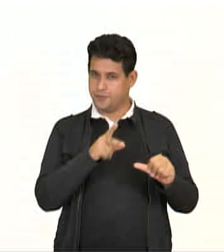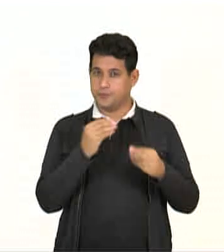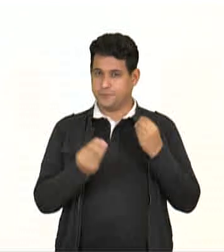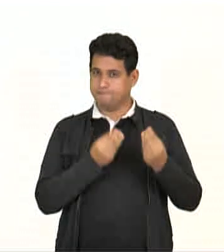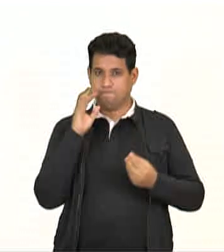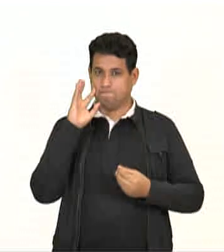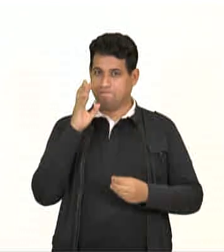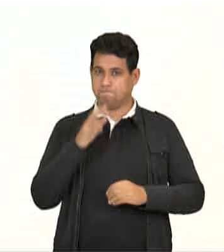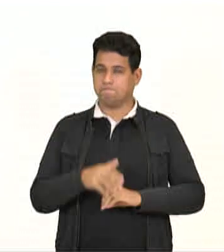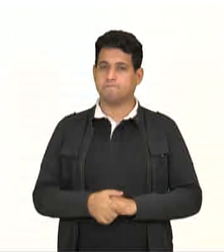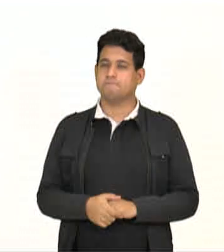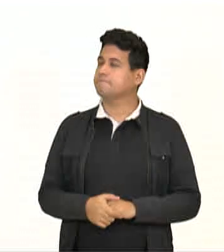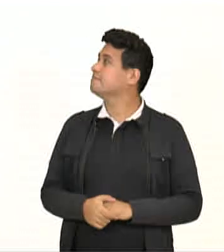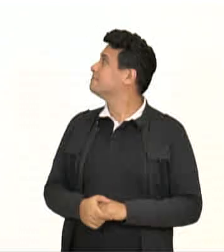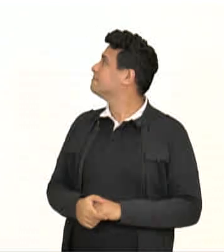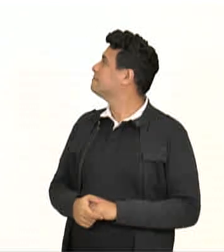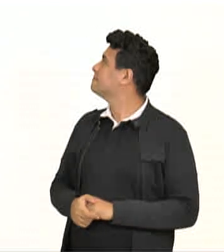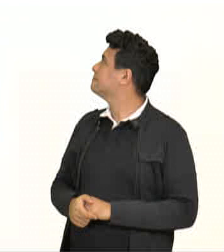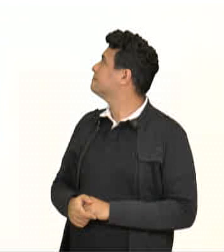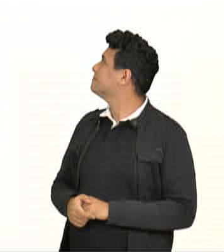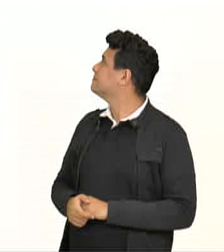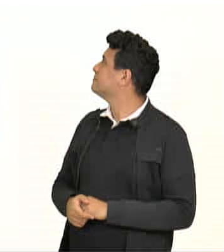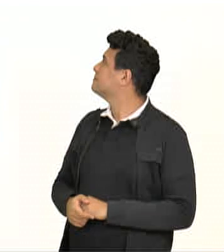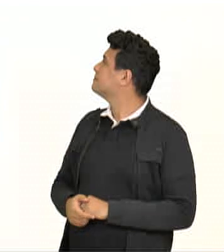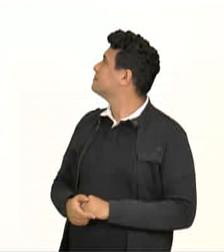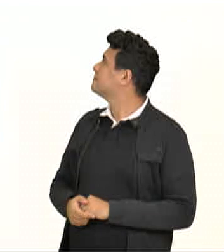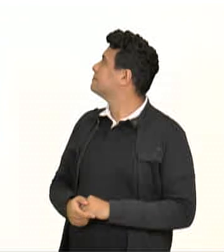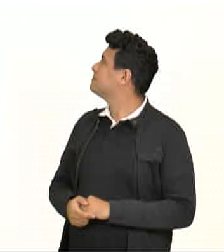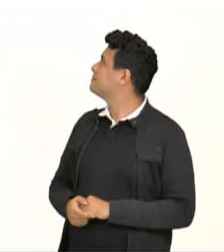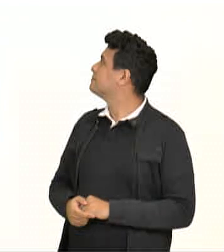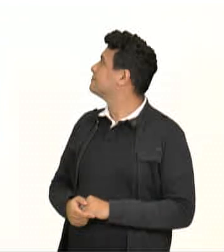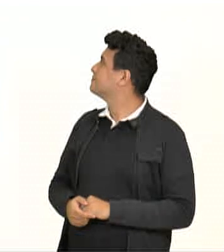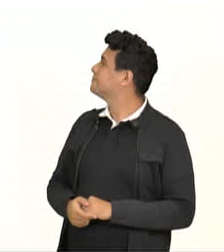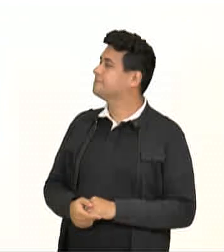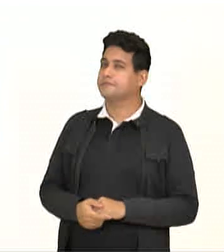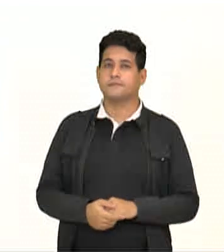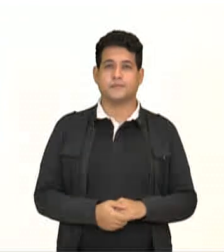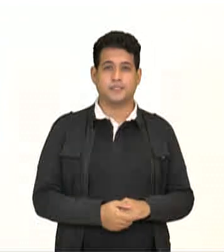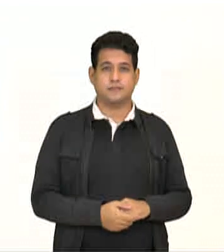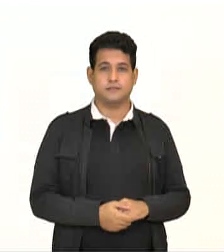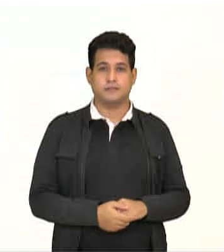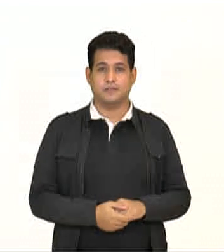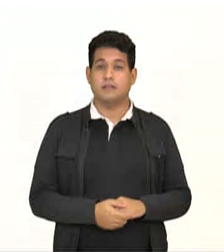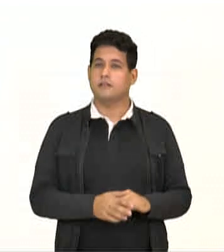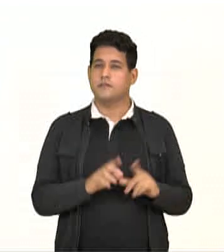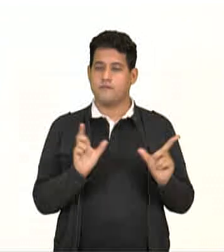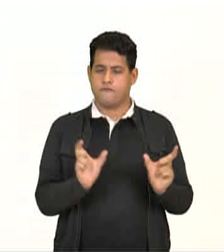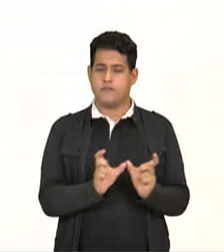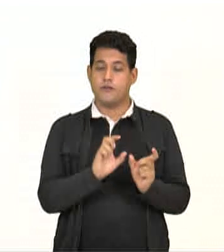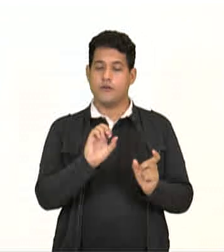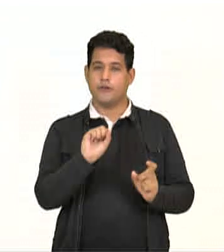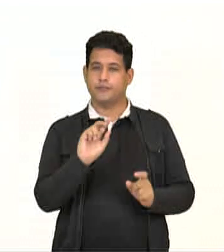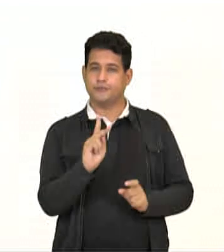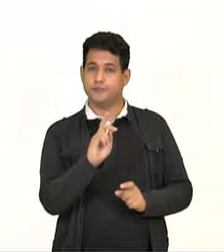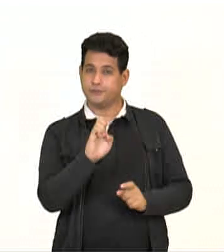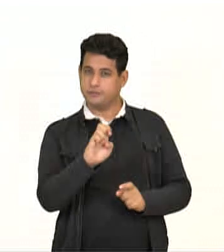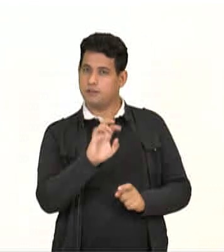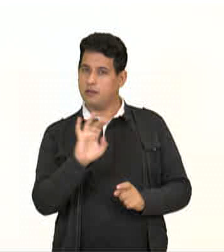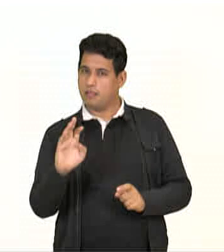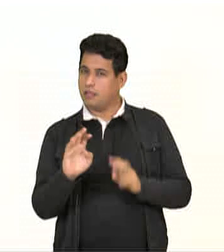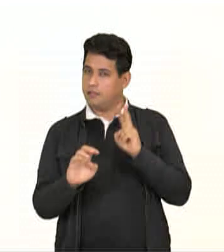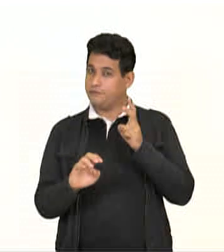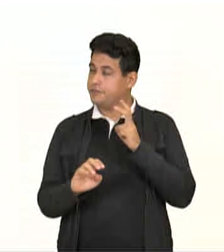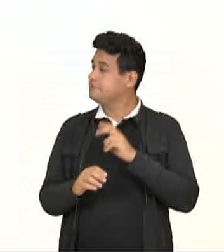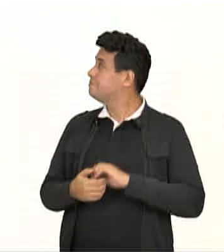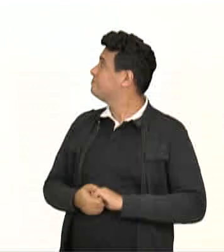girl. She's gonna change her mind virou então she is going to change her